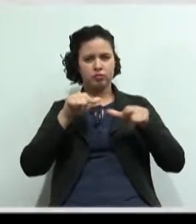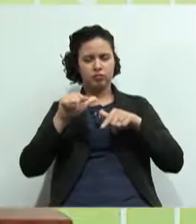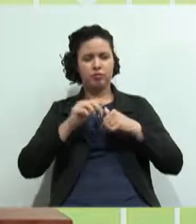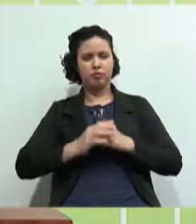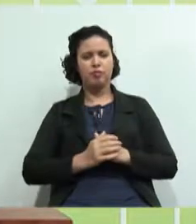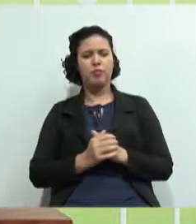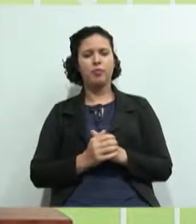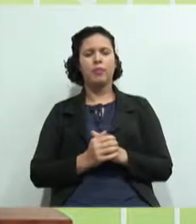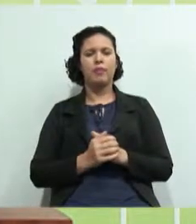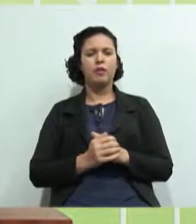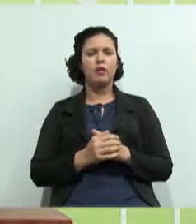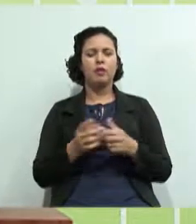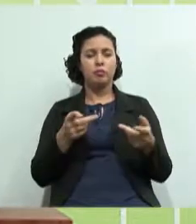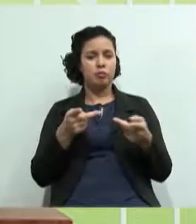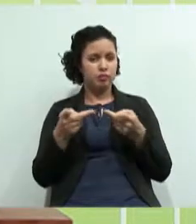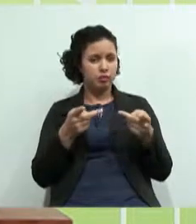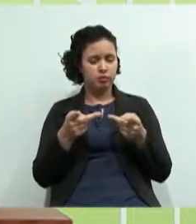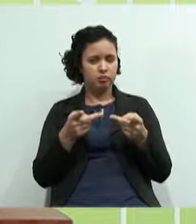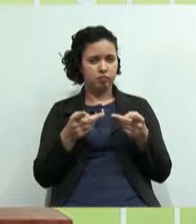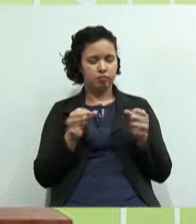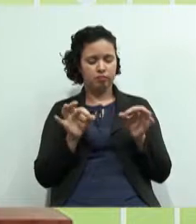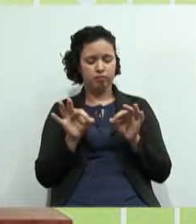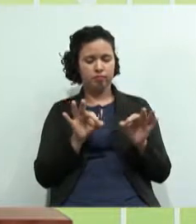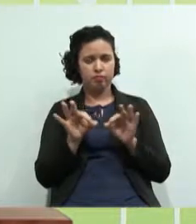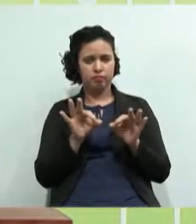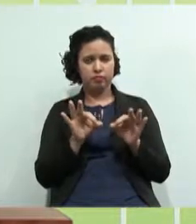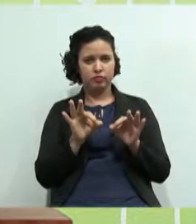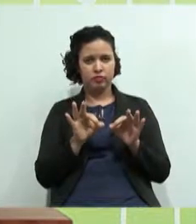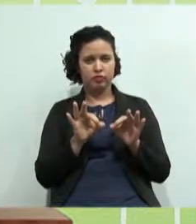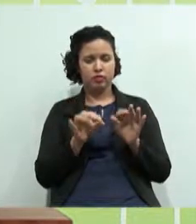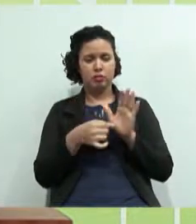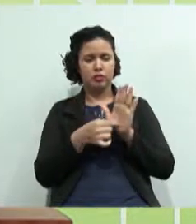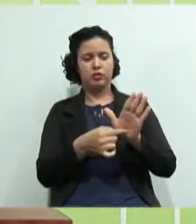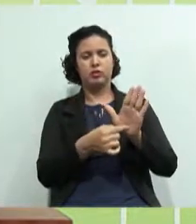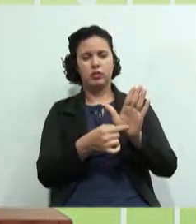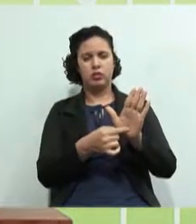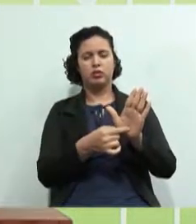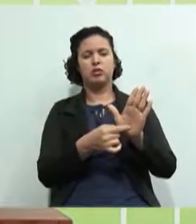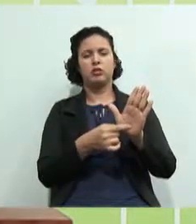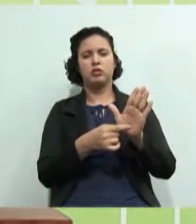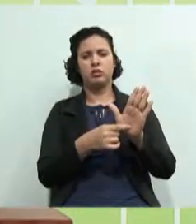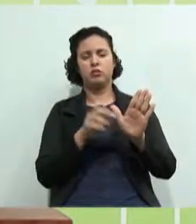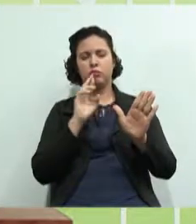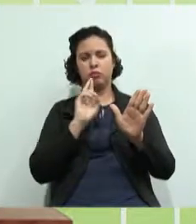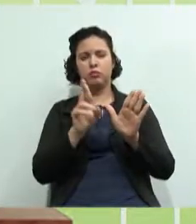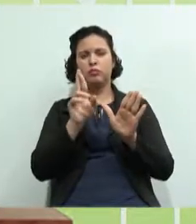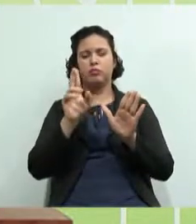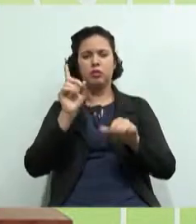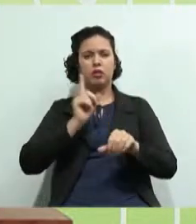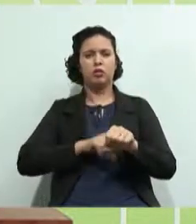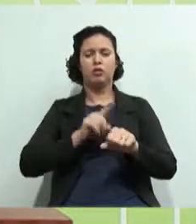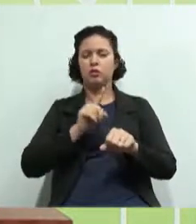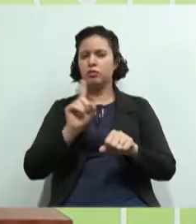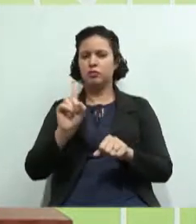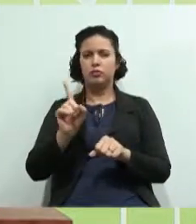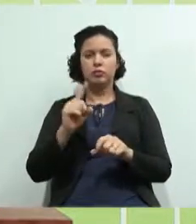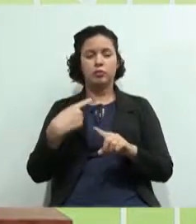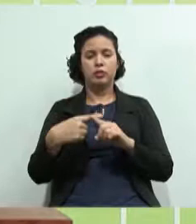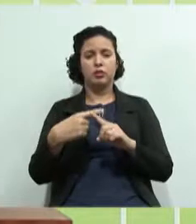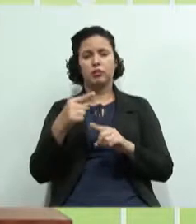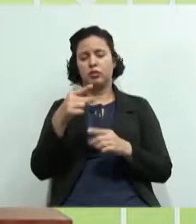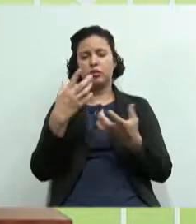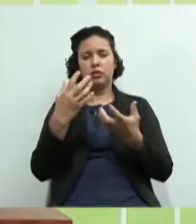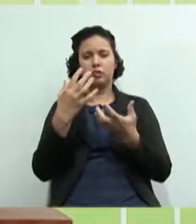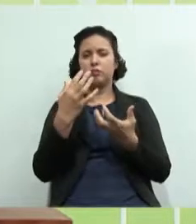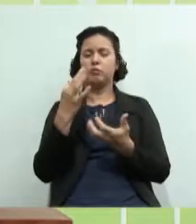o planejamento, ele não vai indicar a solução imediata. Afinal de contas, você está almejando algo futuro.